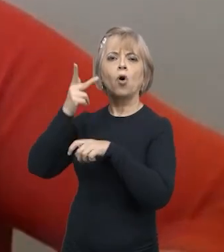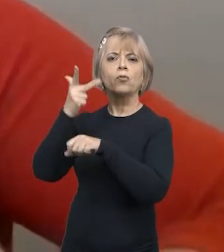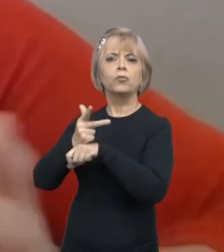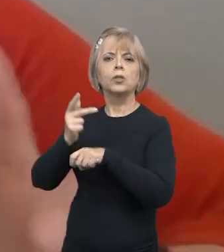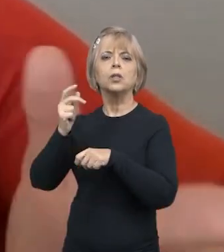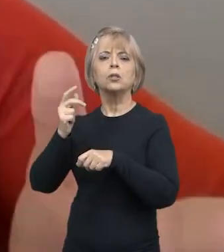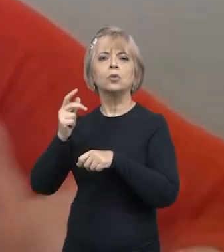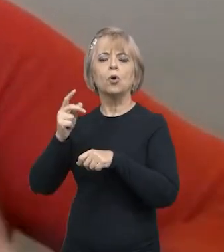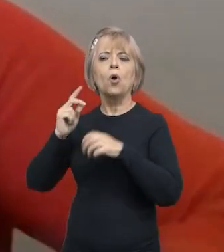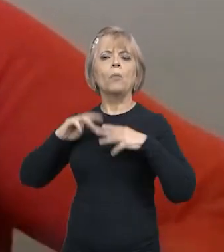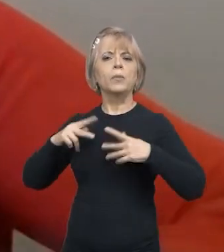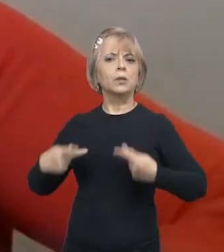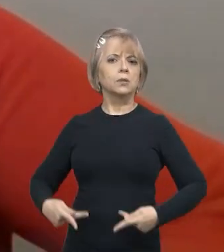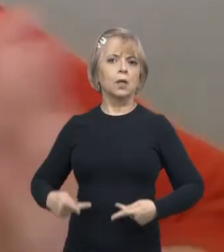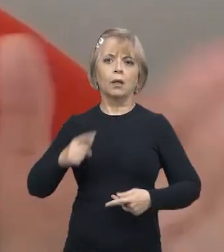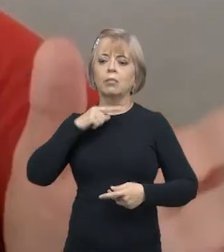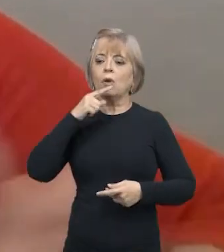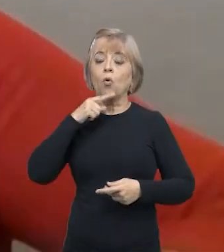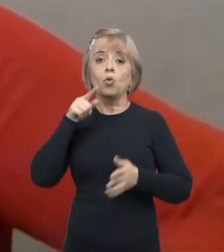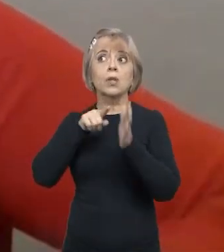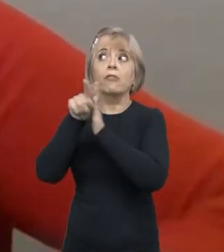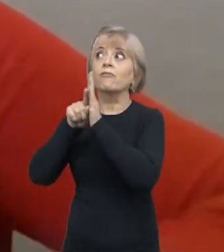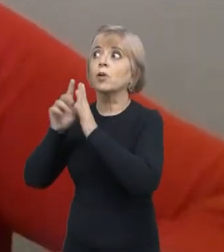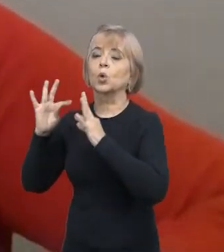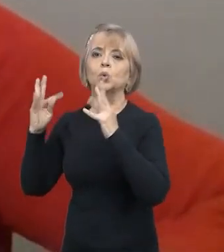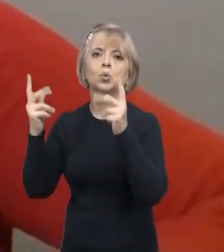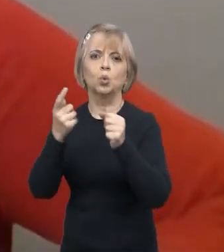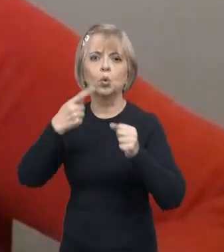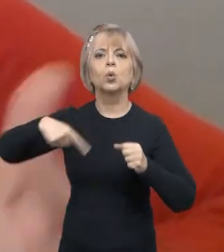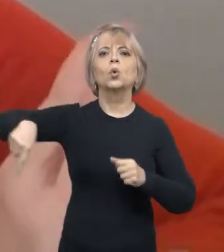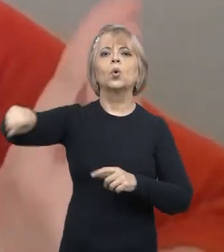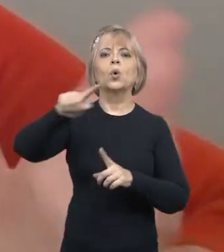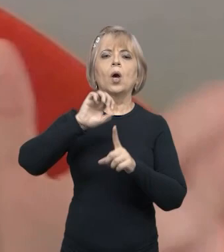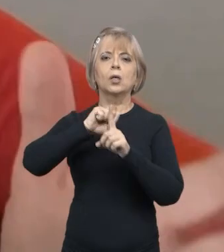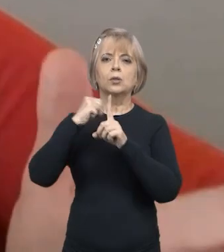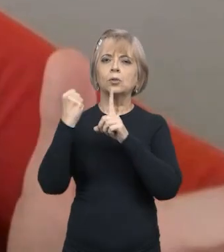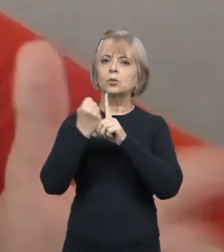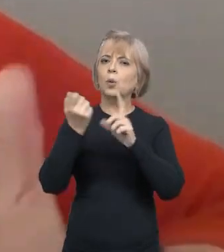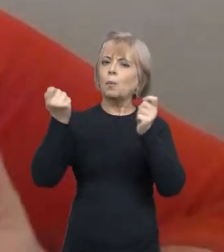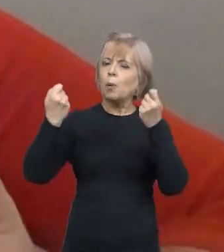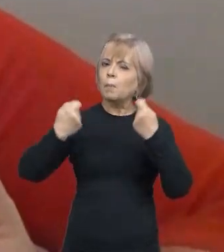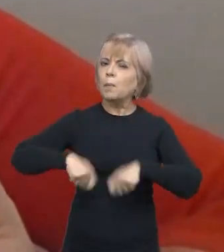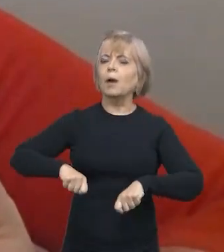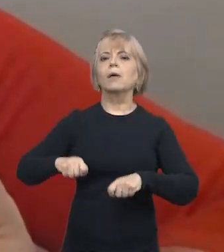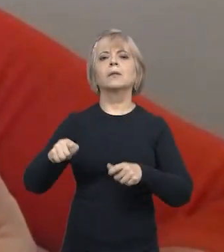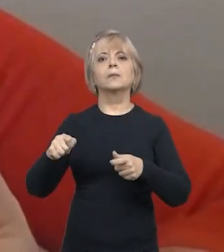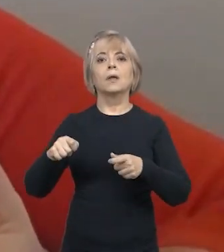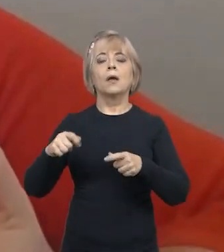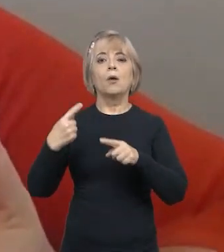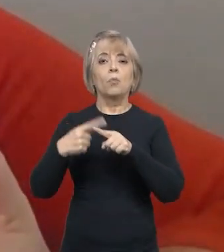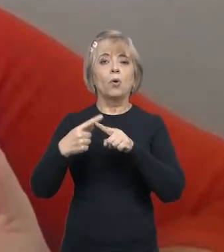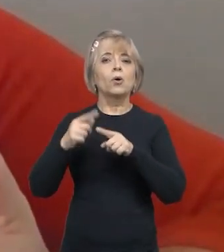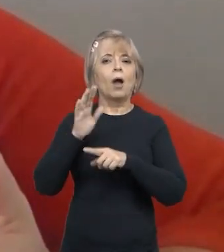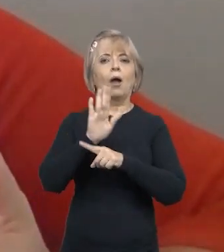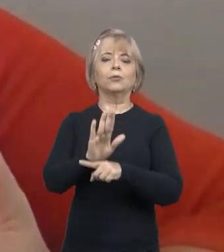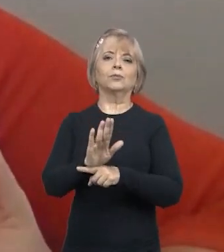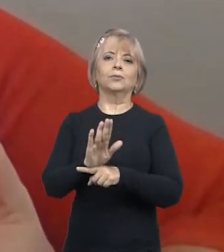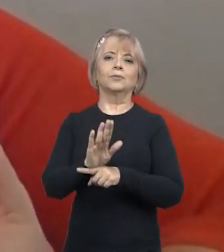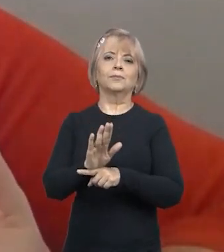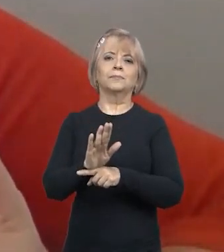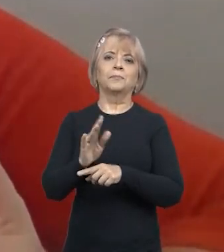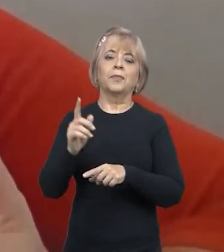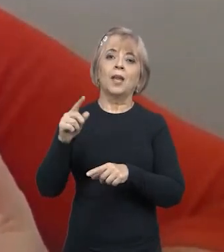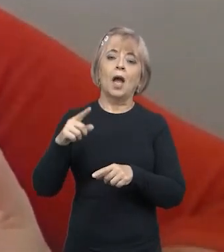vídeo. Então, como o Ministério Público não consegue fiscalizar todas as ações, não tem equipe de fiscalização que seja capaz de fazer isso, todas as